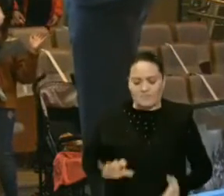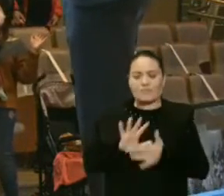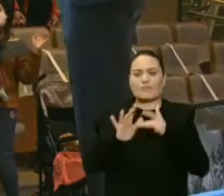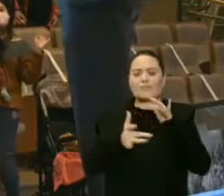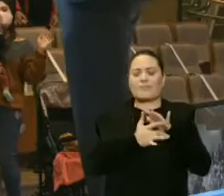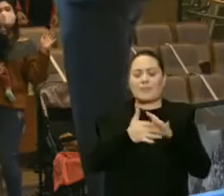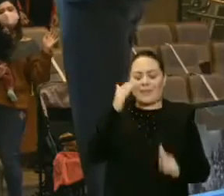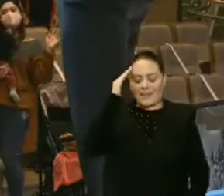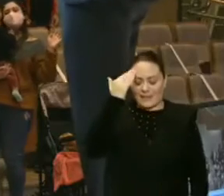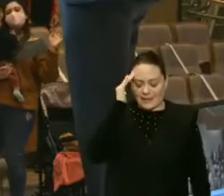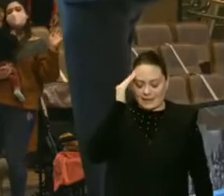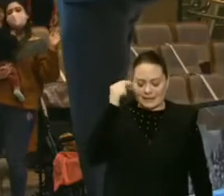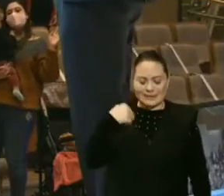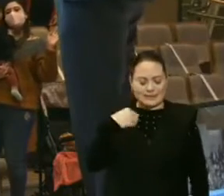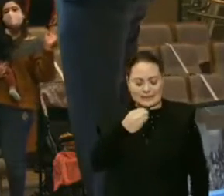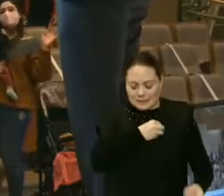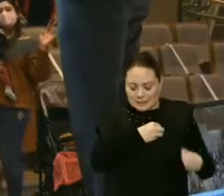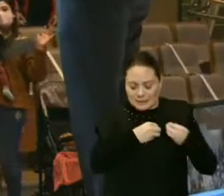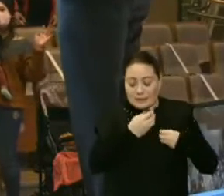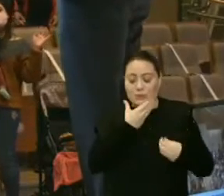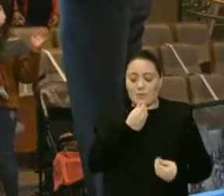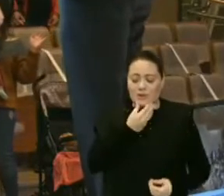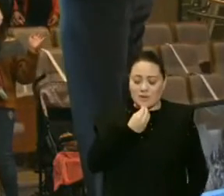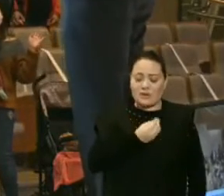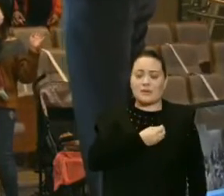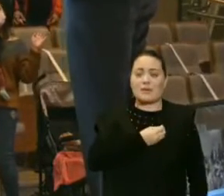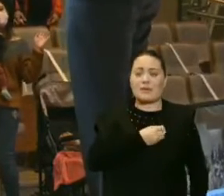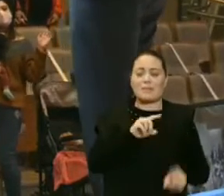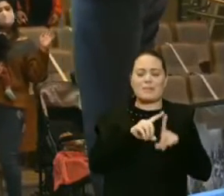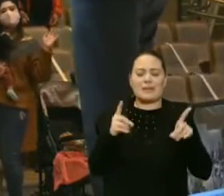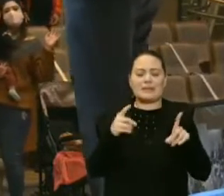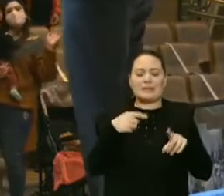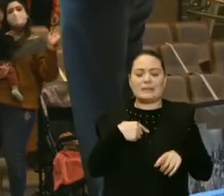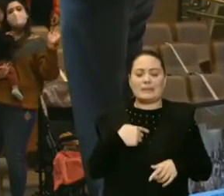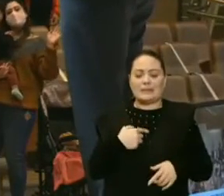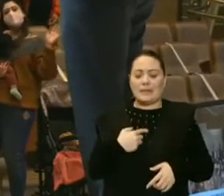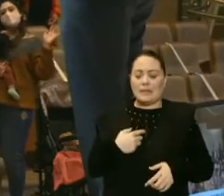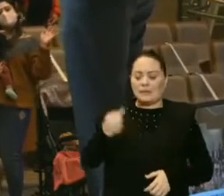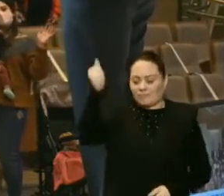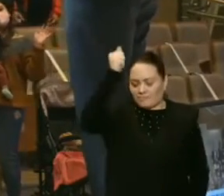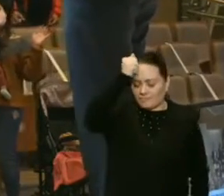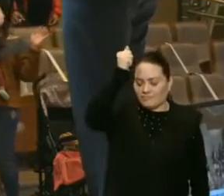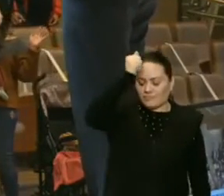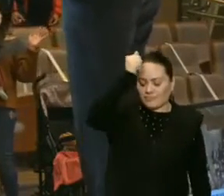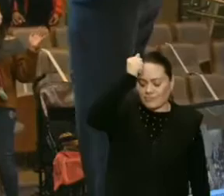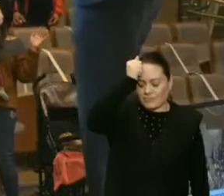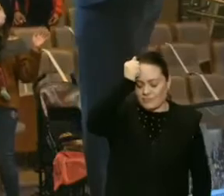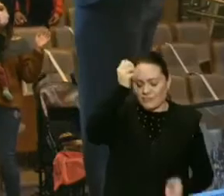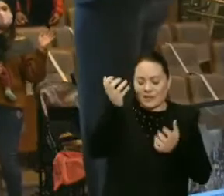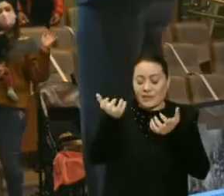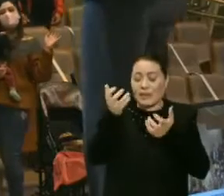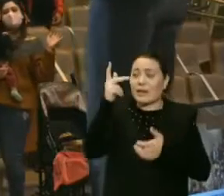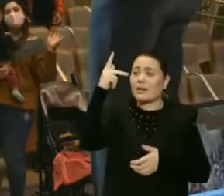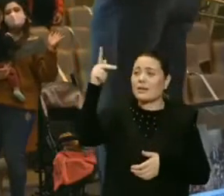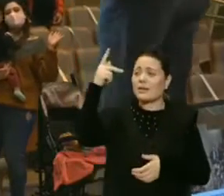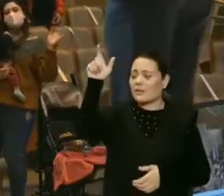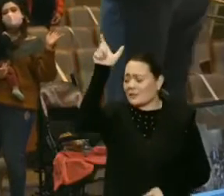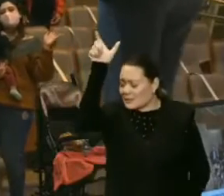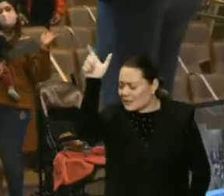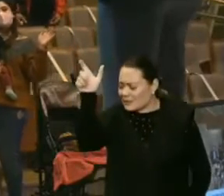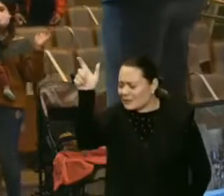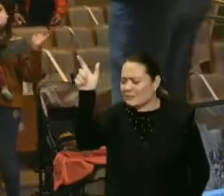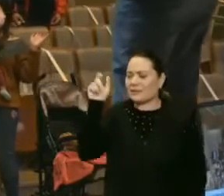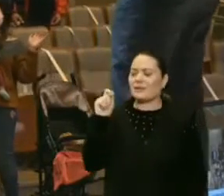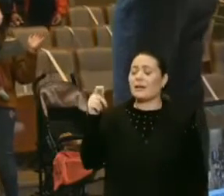eu entendo que sou pecador, mas hoje eu me arrependo. Eu quero a tua presença, eu